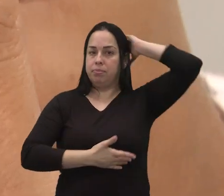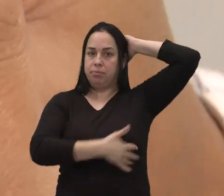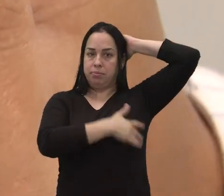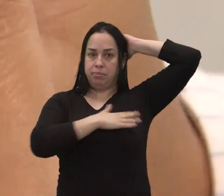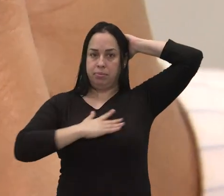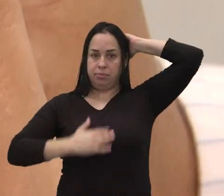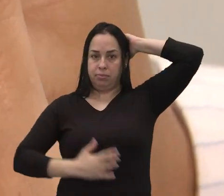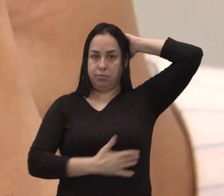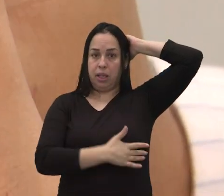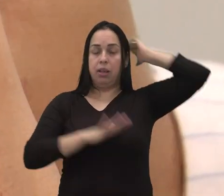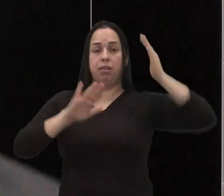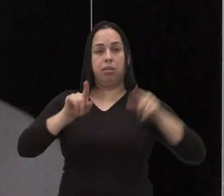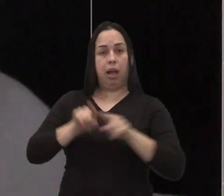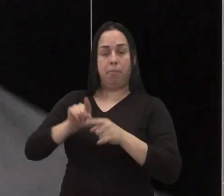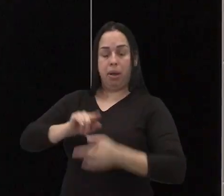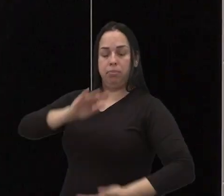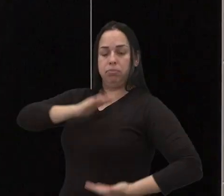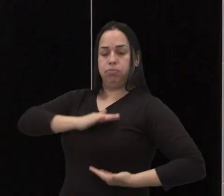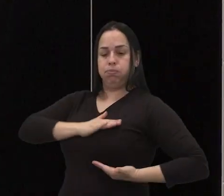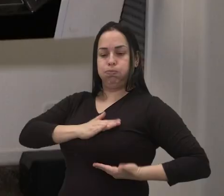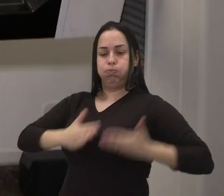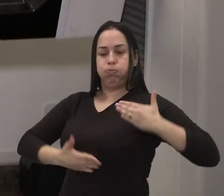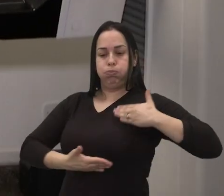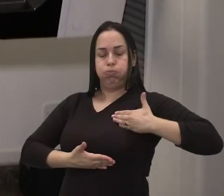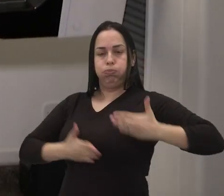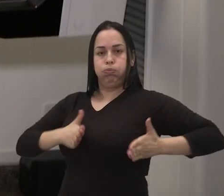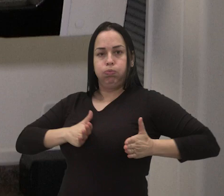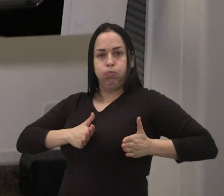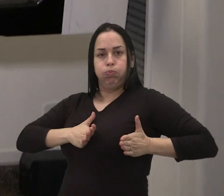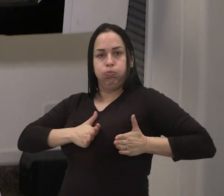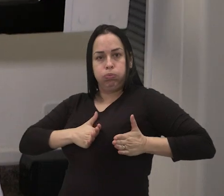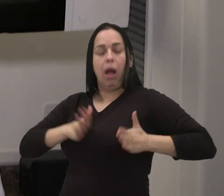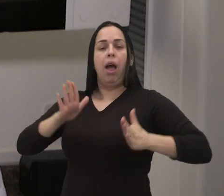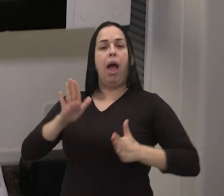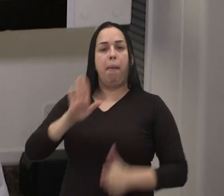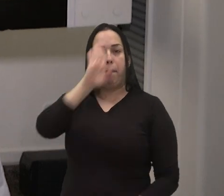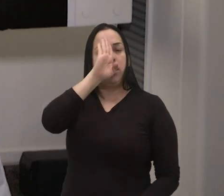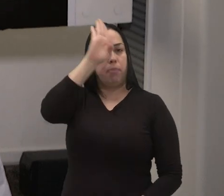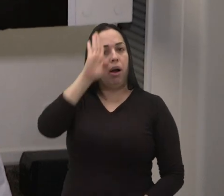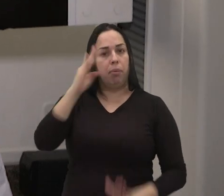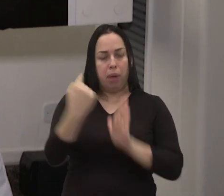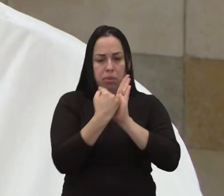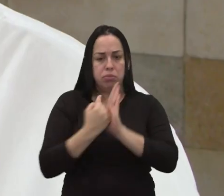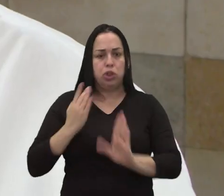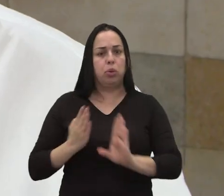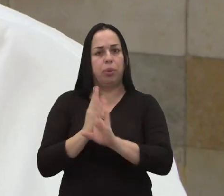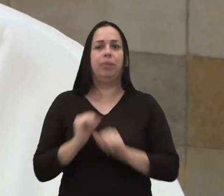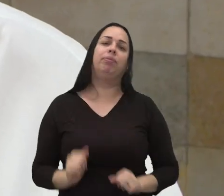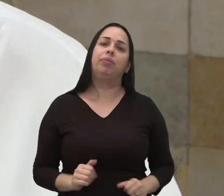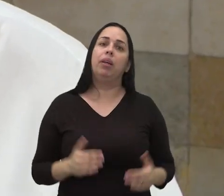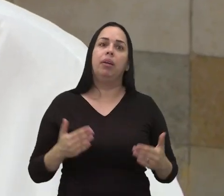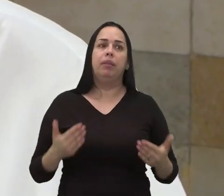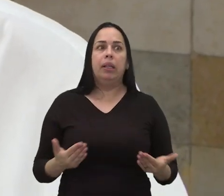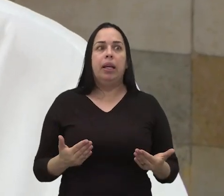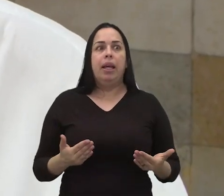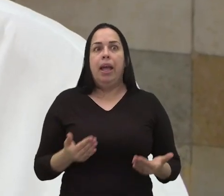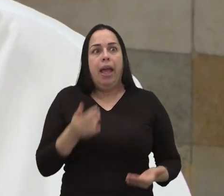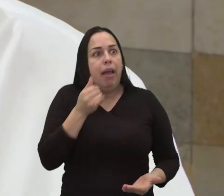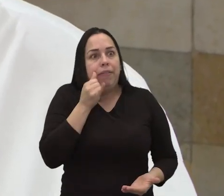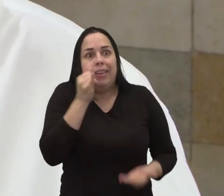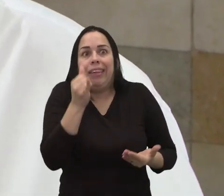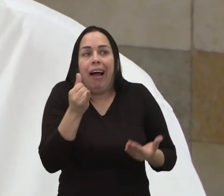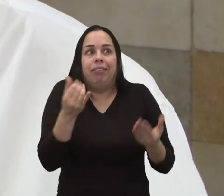é realizar o autoexame e a mamografia, principal exame para detectar a doença. Bom, infelizmente não existe